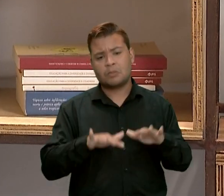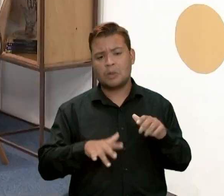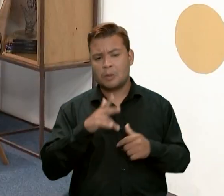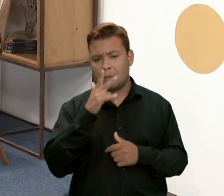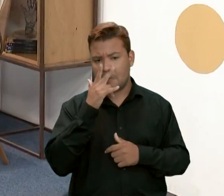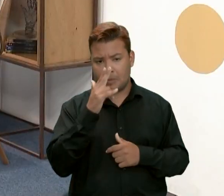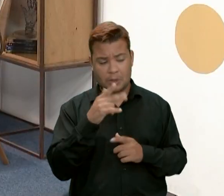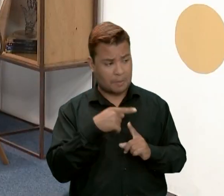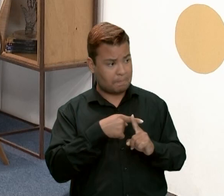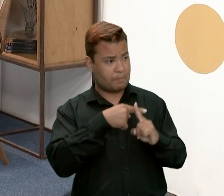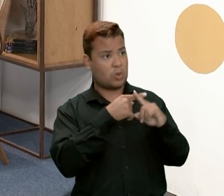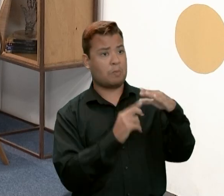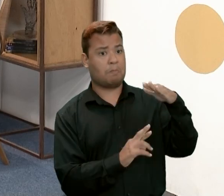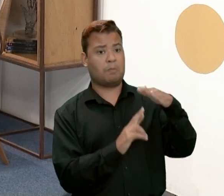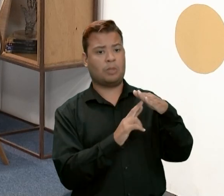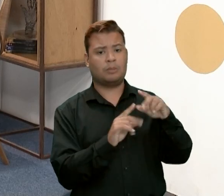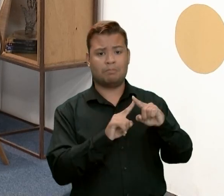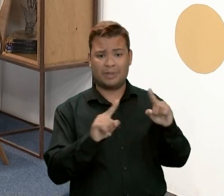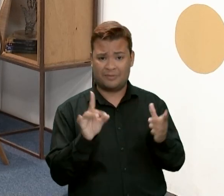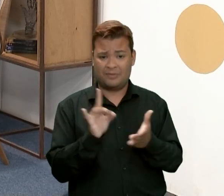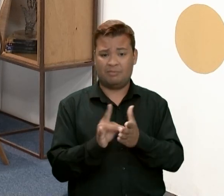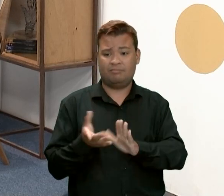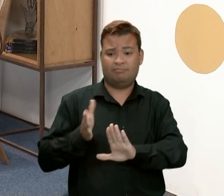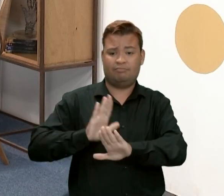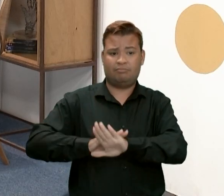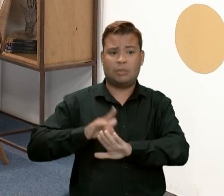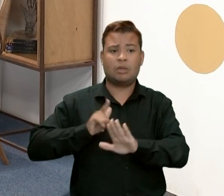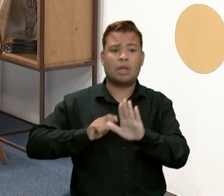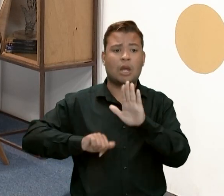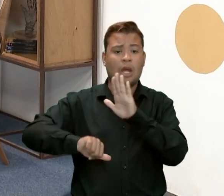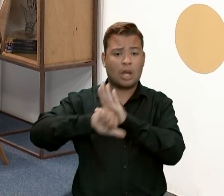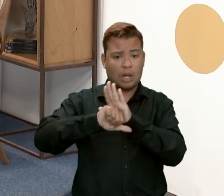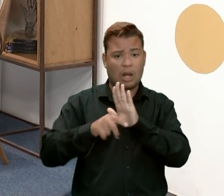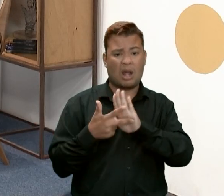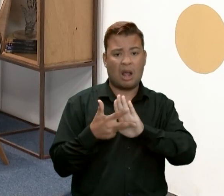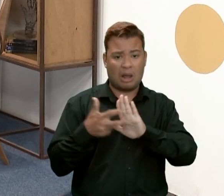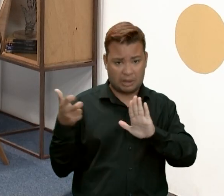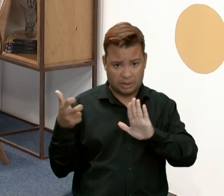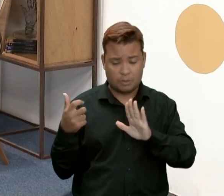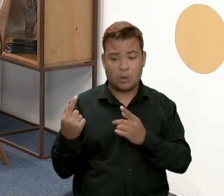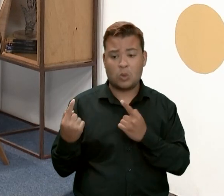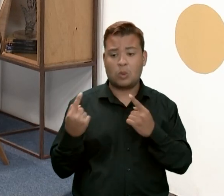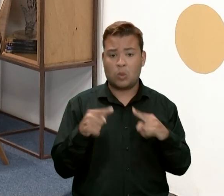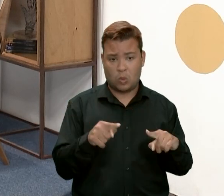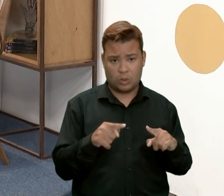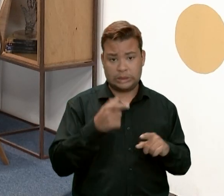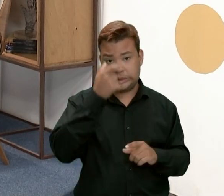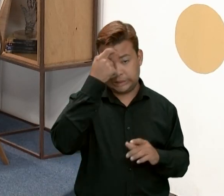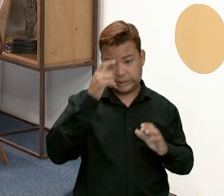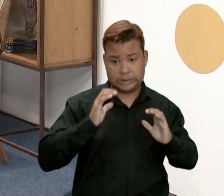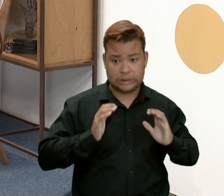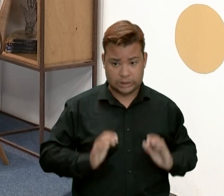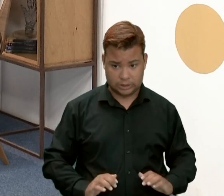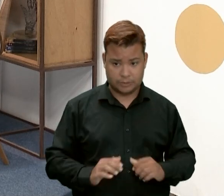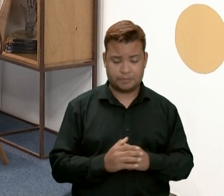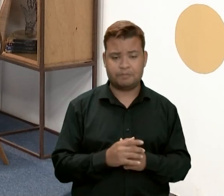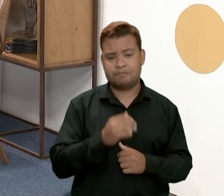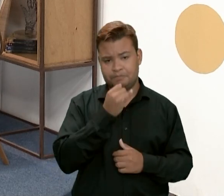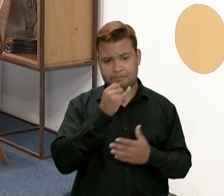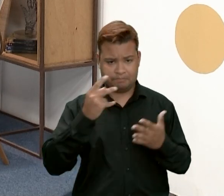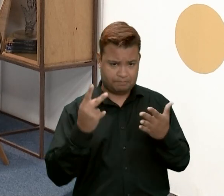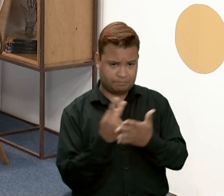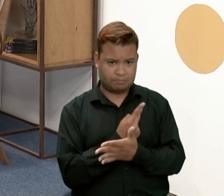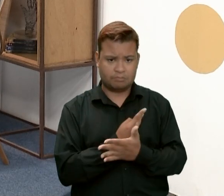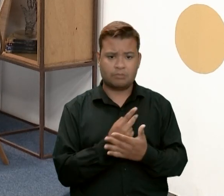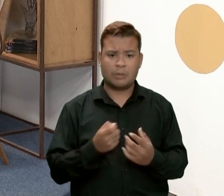índices positivos, na verdade há uma infração muito grave a respeito básico à cidadania. Mas muitas vezes, como incide por uma população